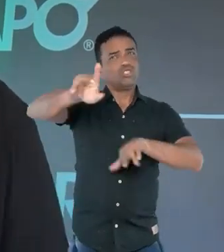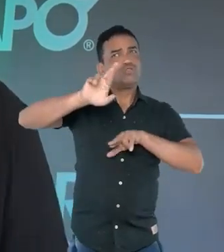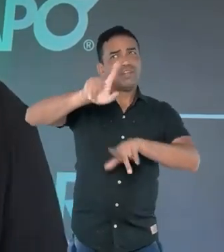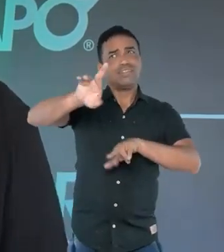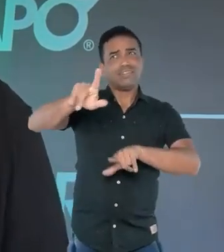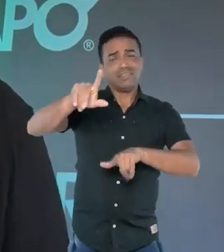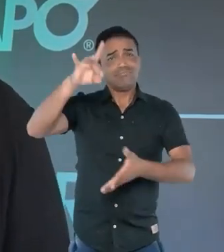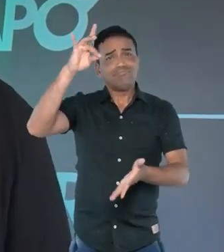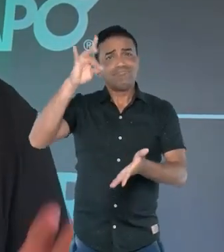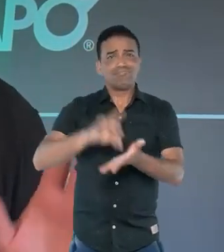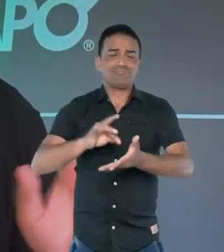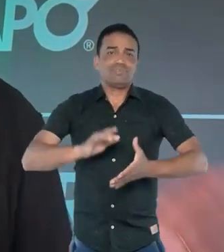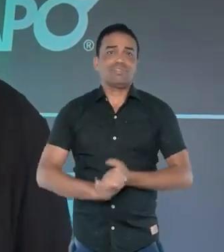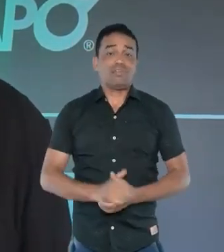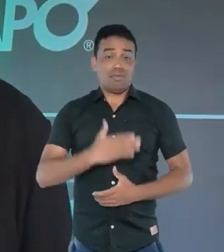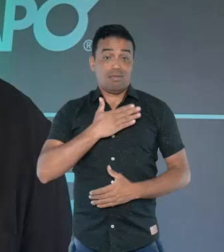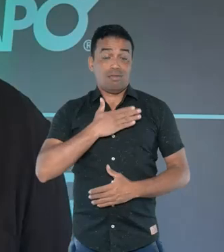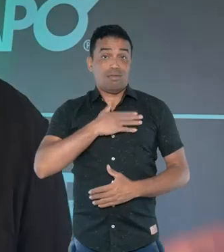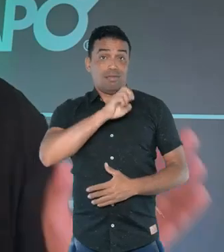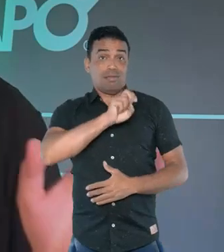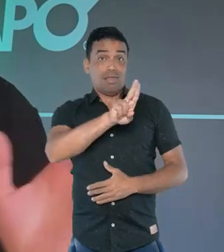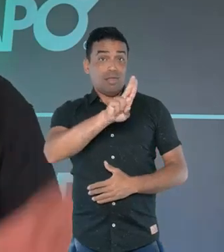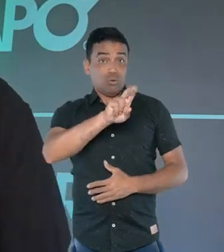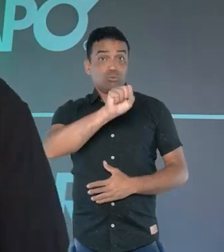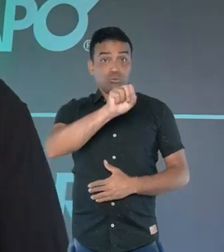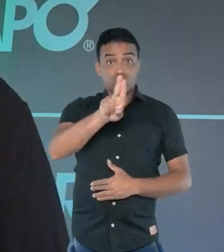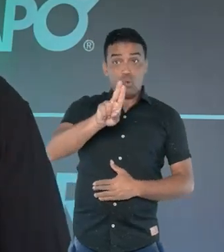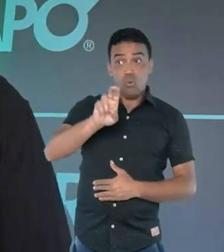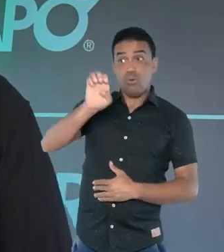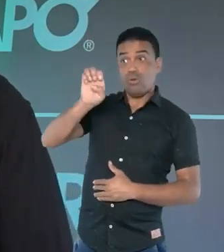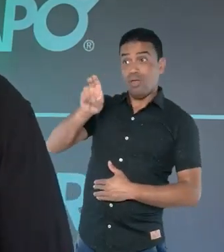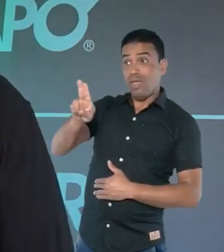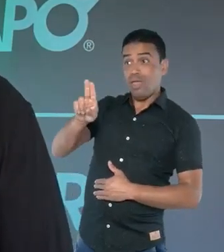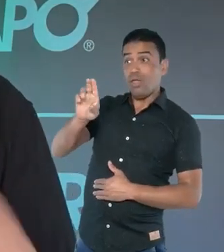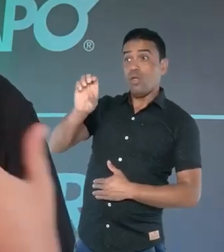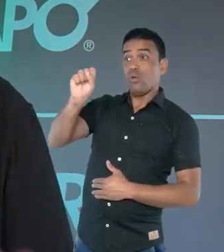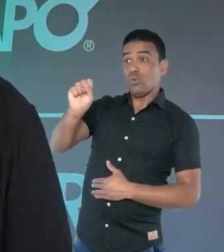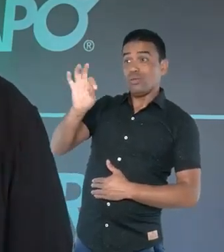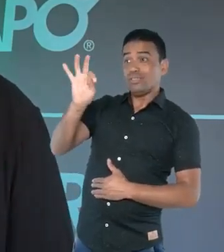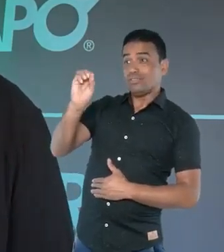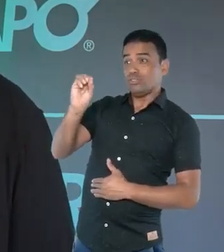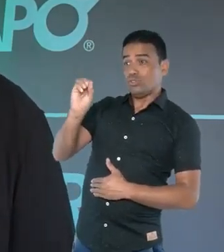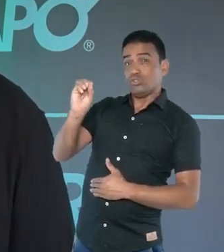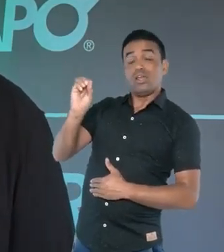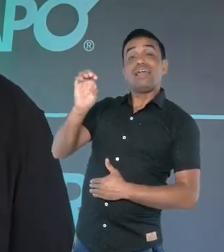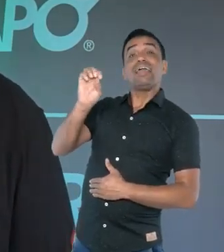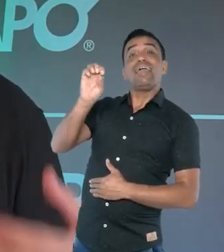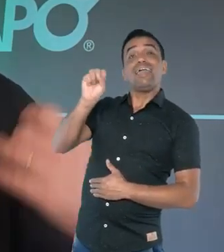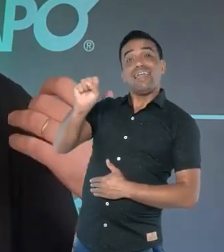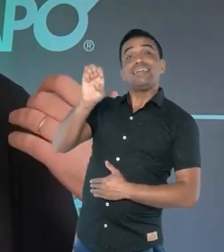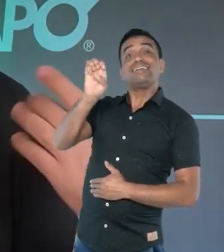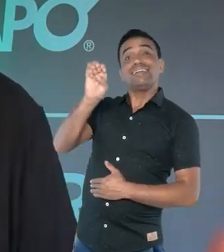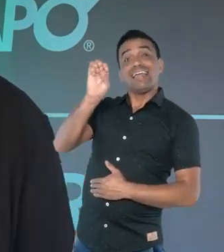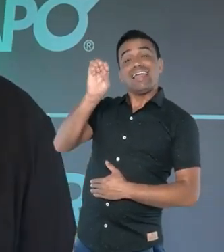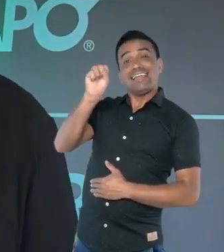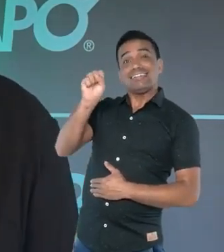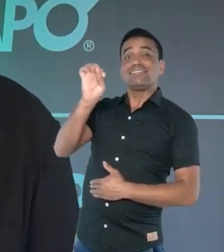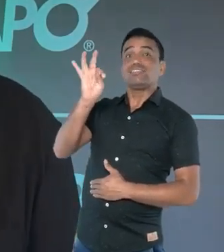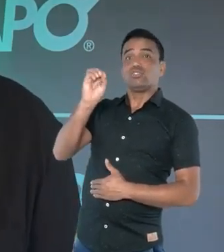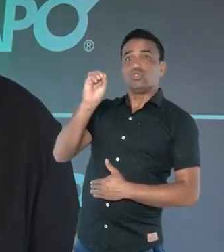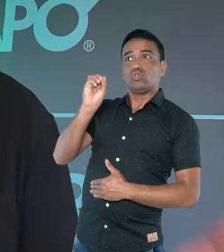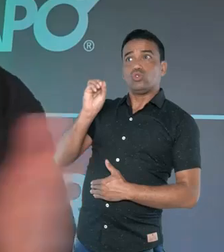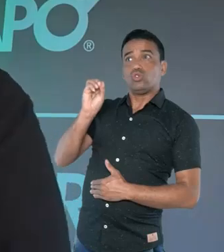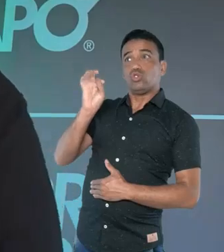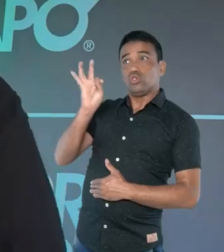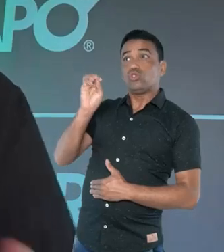fundamental entre o eu sou e o eu estou. Então, para começar, eu quero te perguntar, quem é Grazi